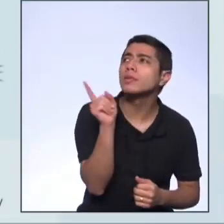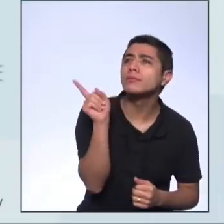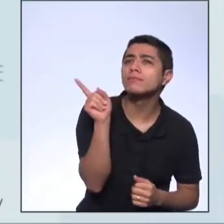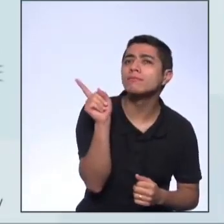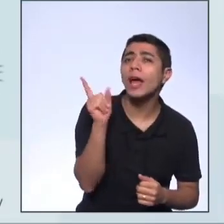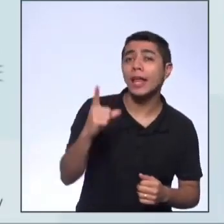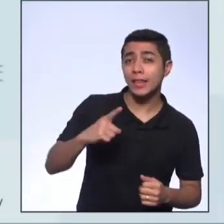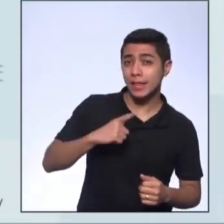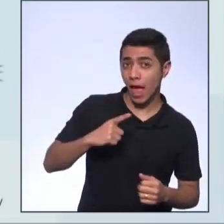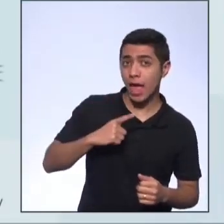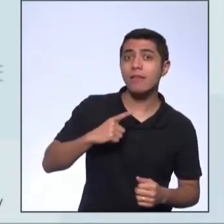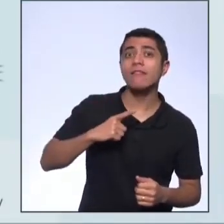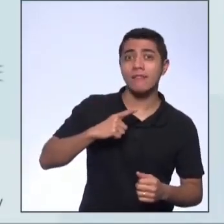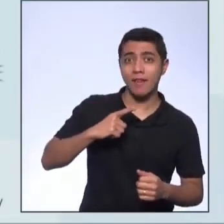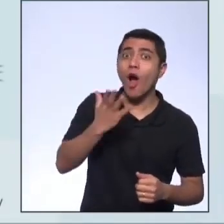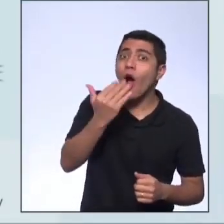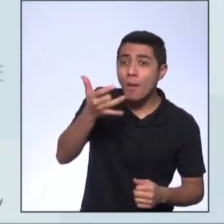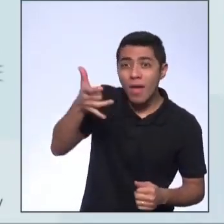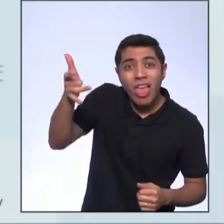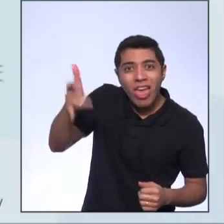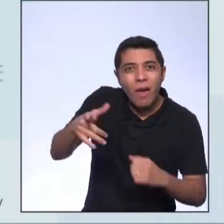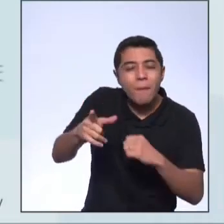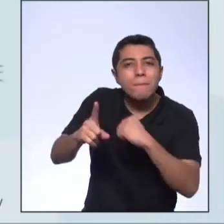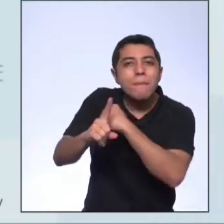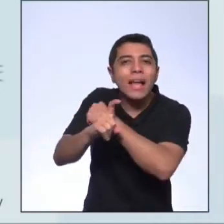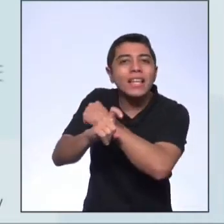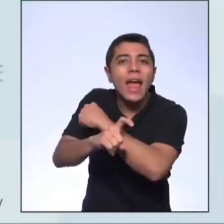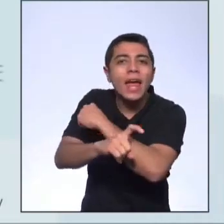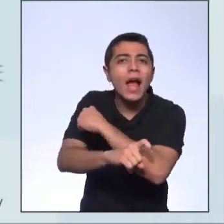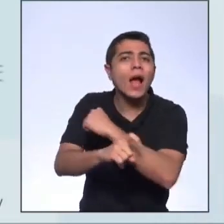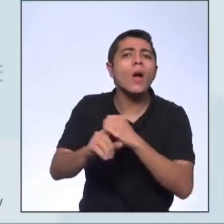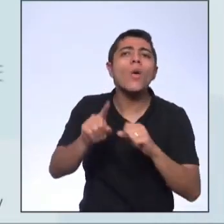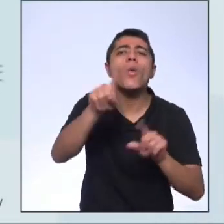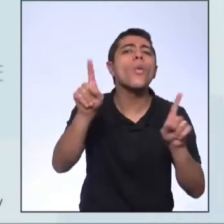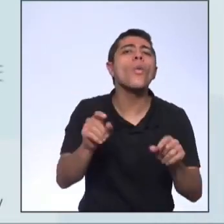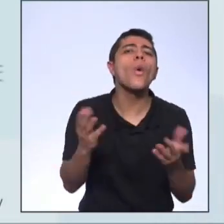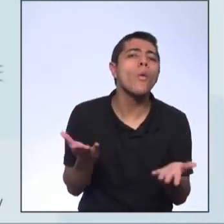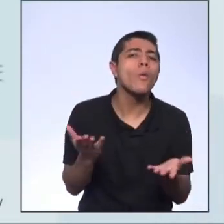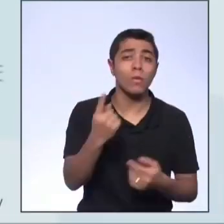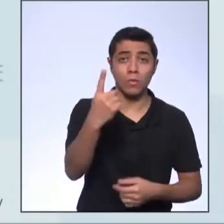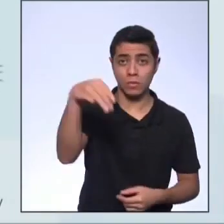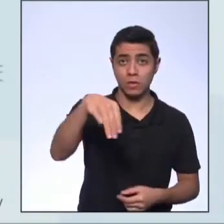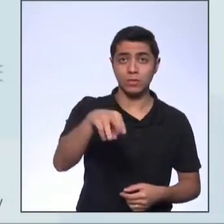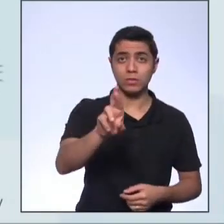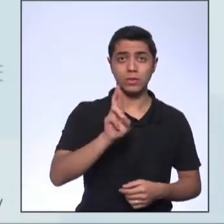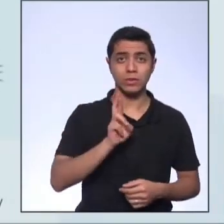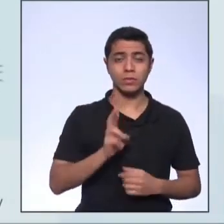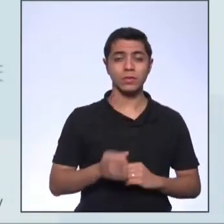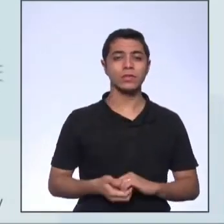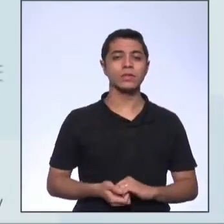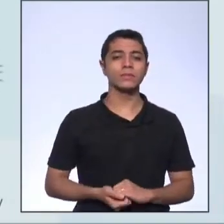tem bactérias aí presentes na sua produção? Vamos lá, 1 minutinho.